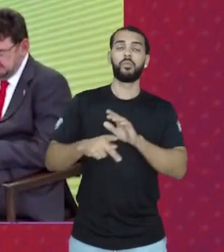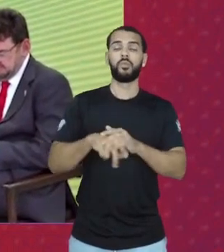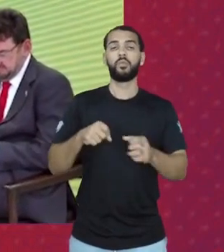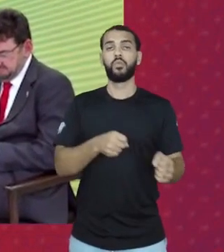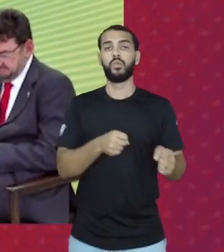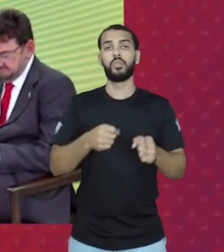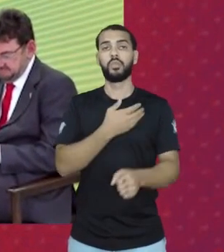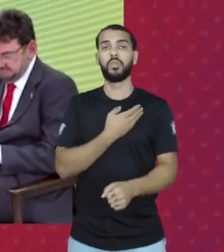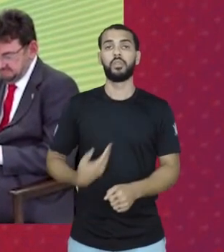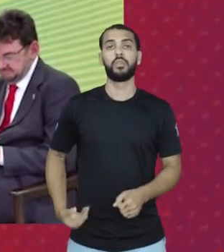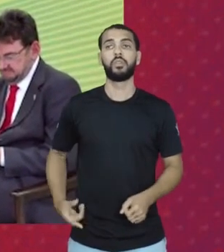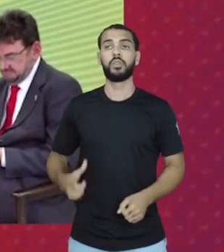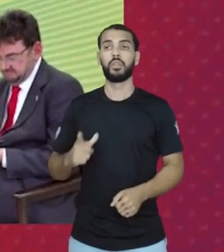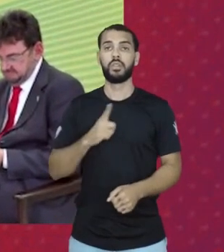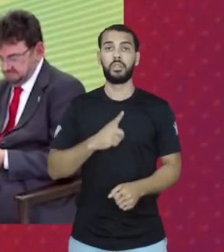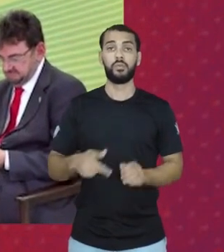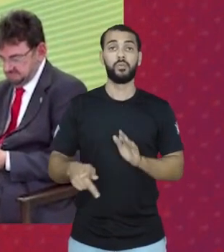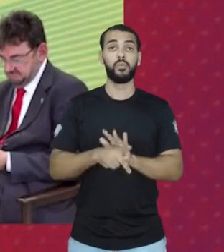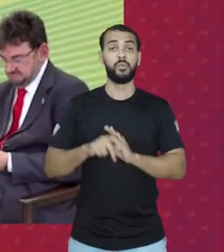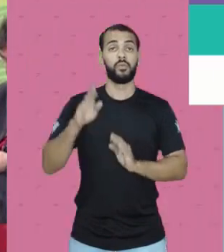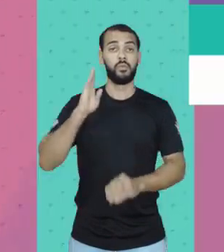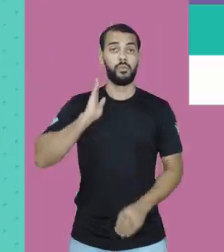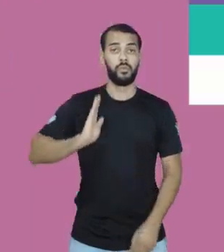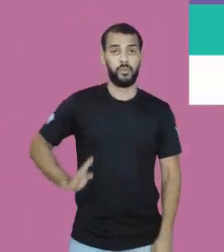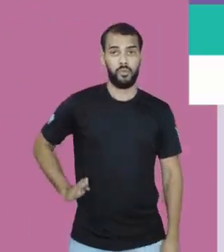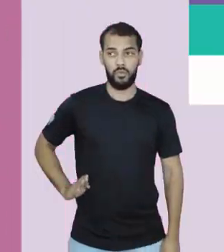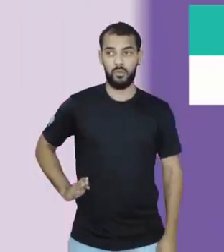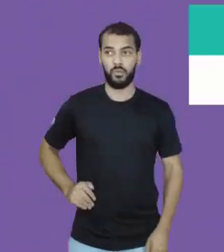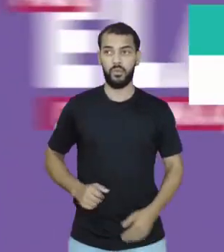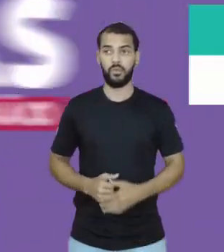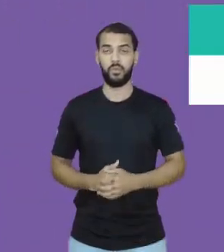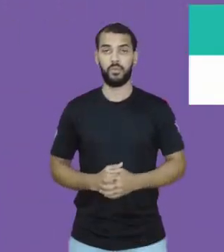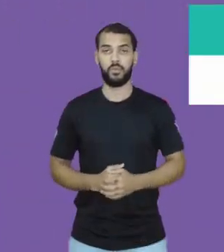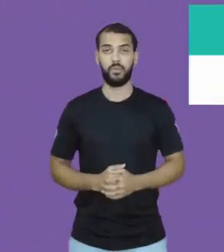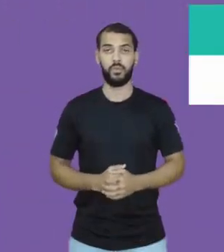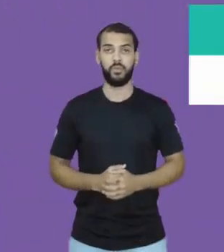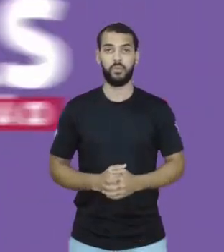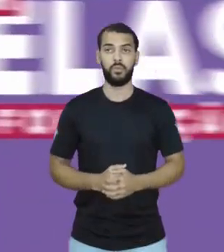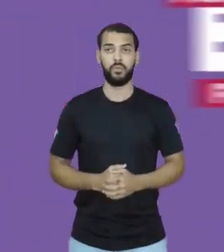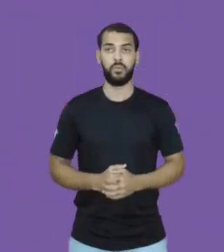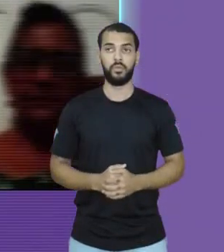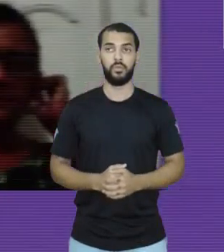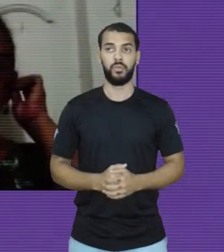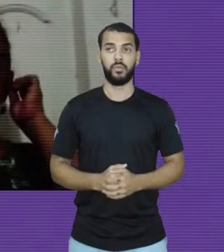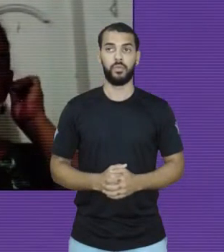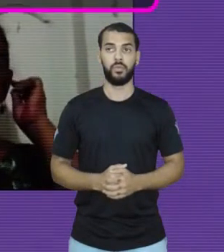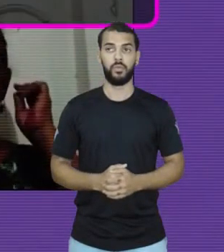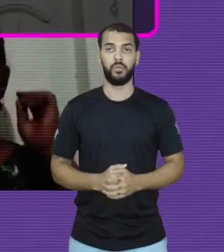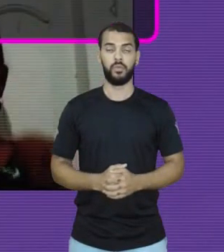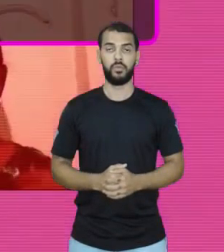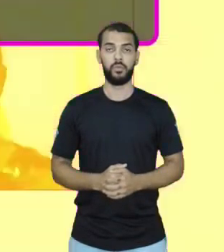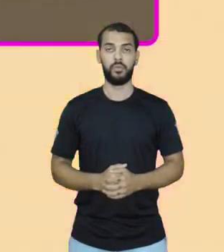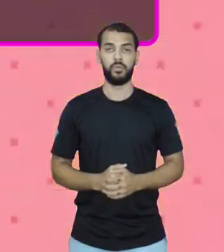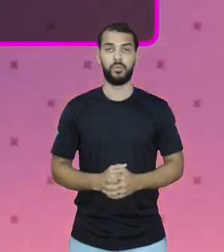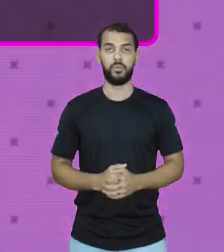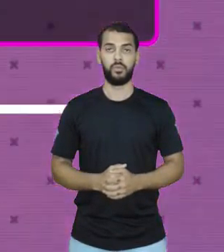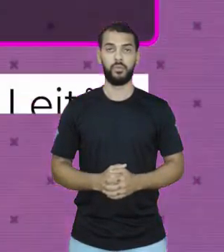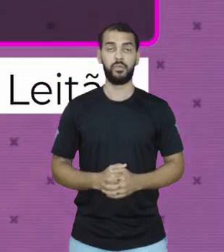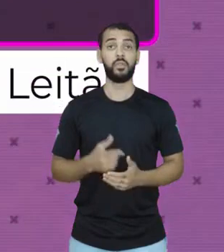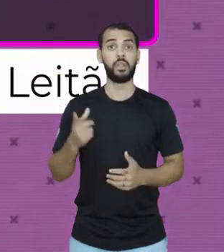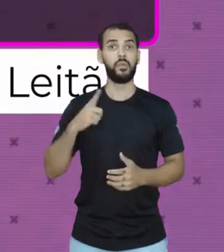sejam beneficiárias do programa Bolsa Família. Tereza Leitão é a primeira senadora pelo estado